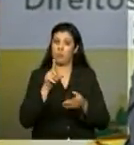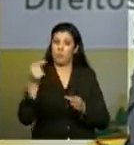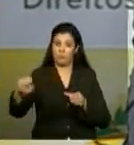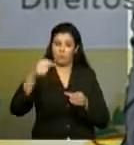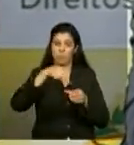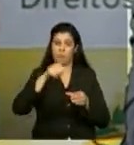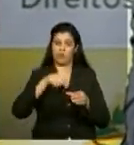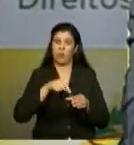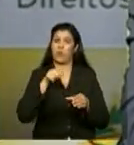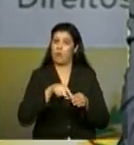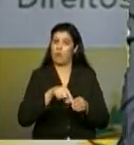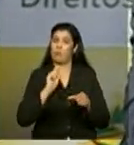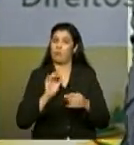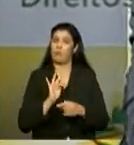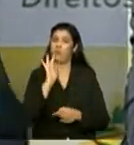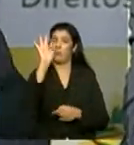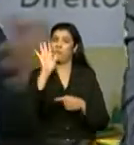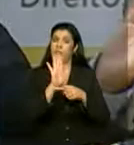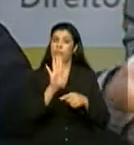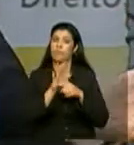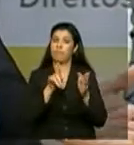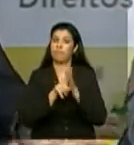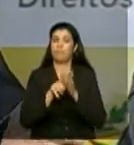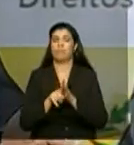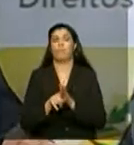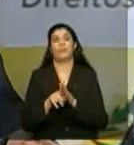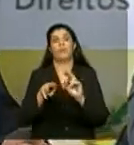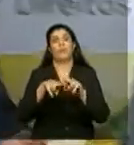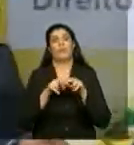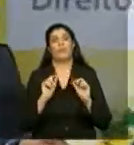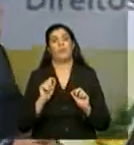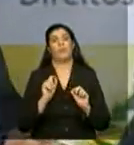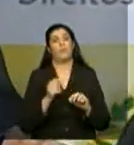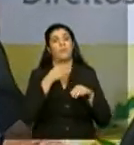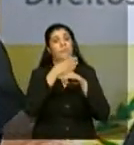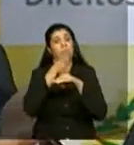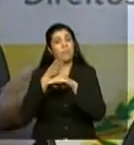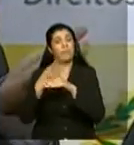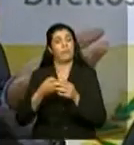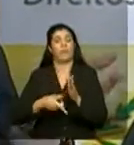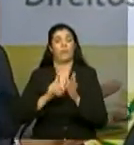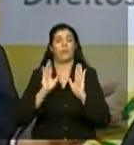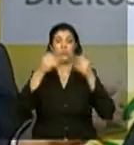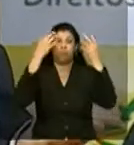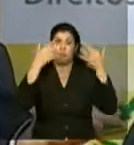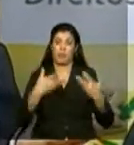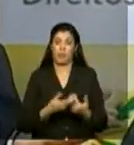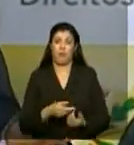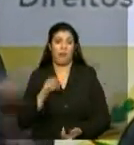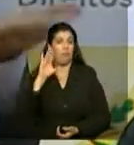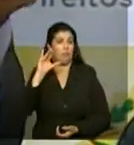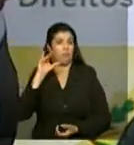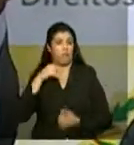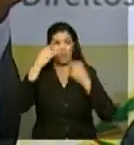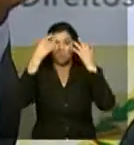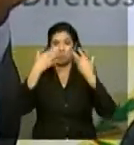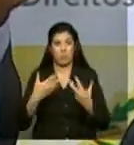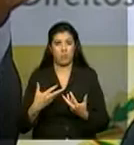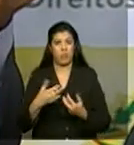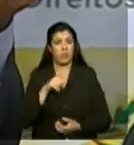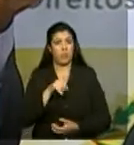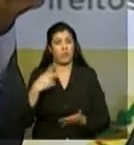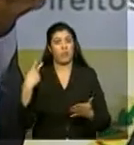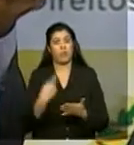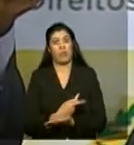outra investigação futura por isso em na intervenção anterior dizia científicamente falando é um